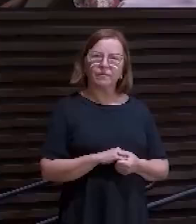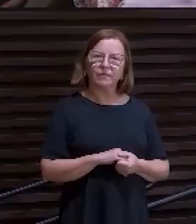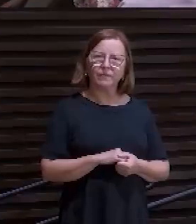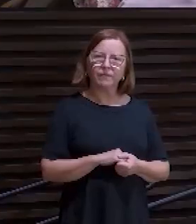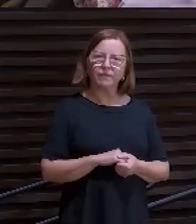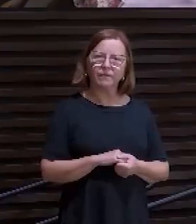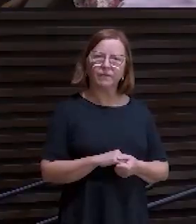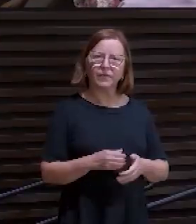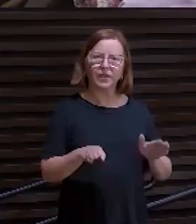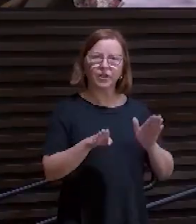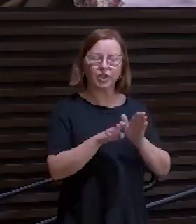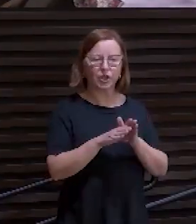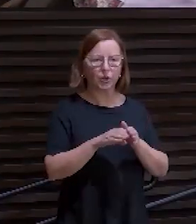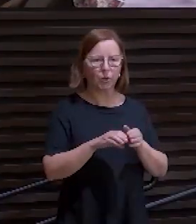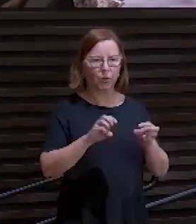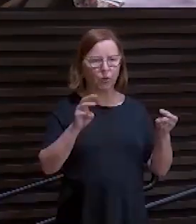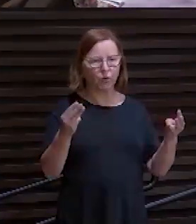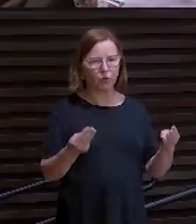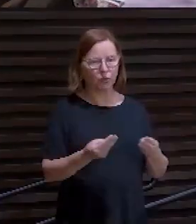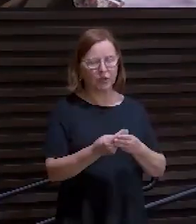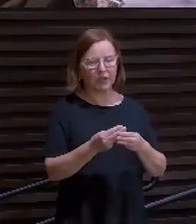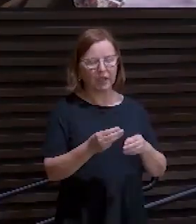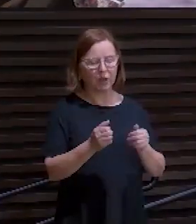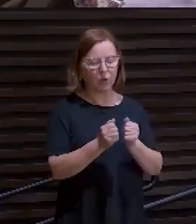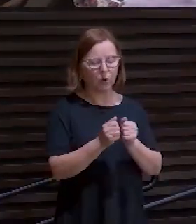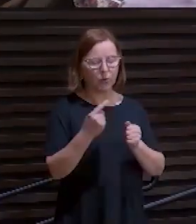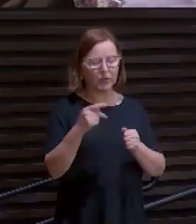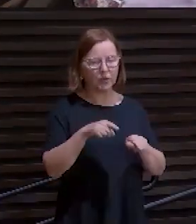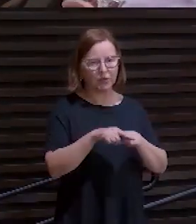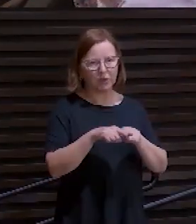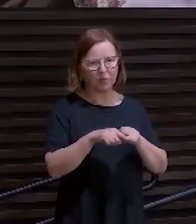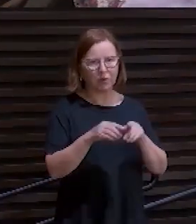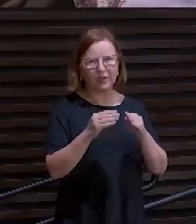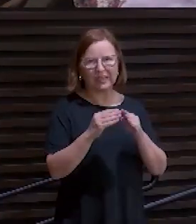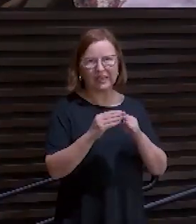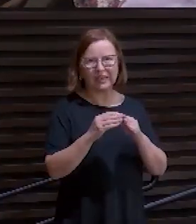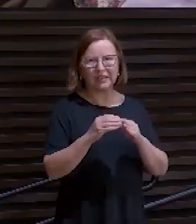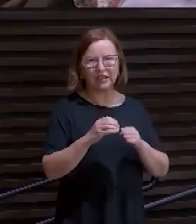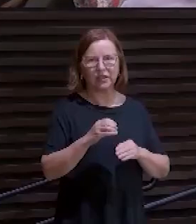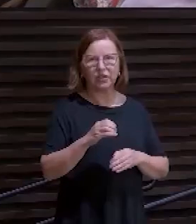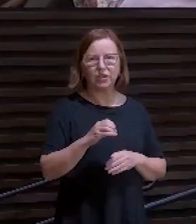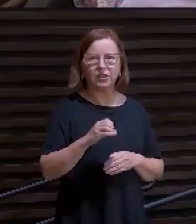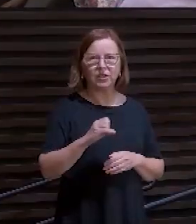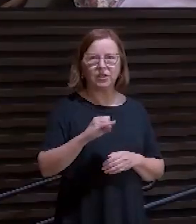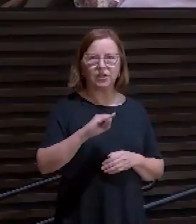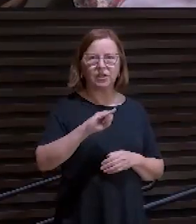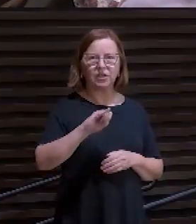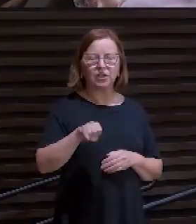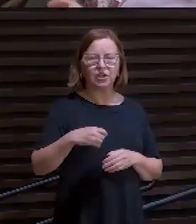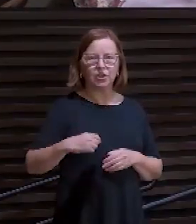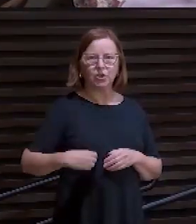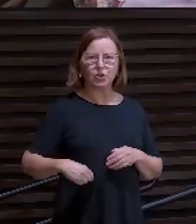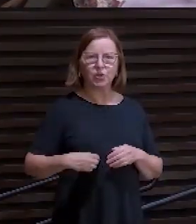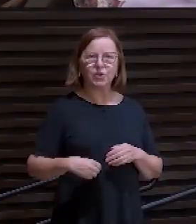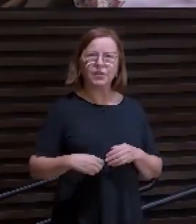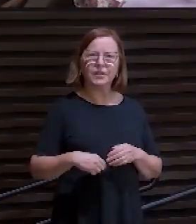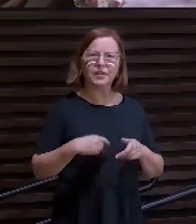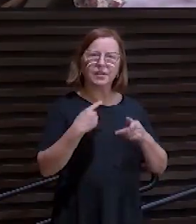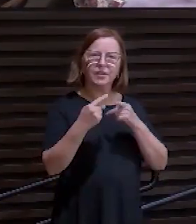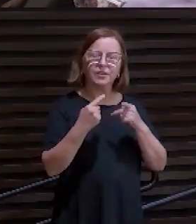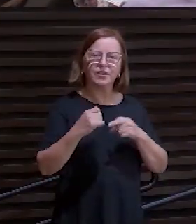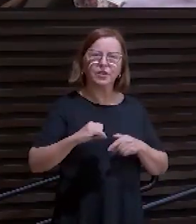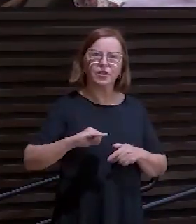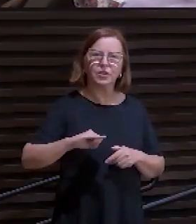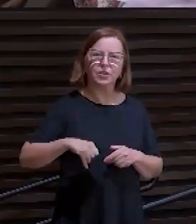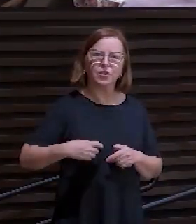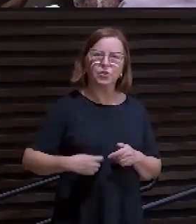E chegou Judá com seus irmãos à casa de José. Este ainda estava ali, e prostraram-se em terra diante dele. Disse-lhe José: que é